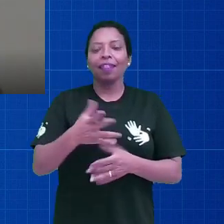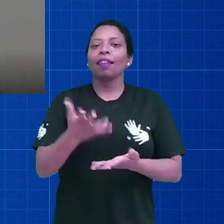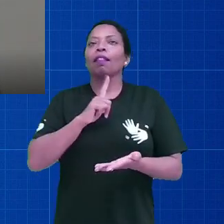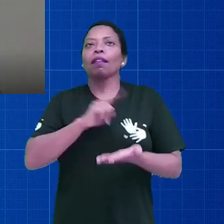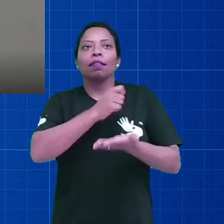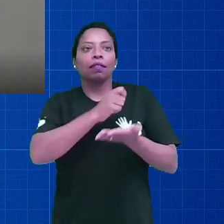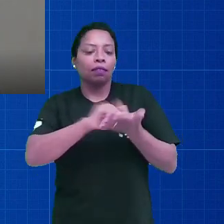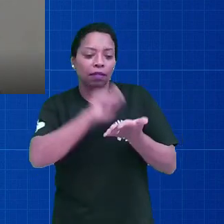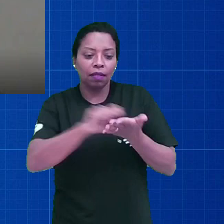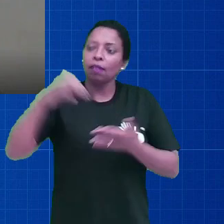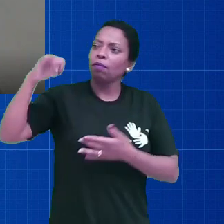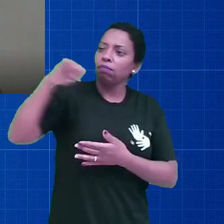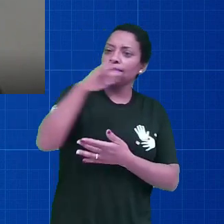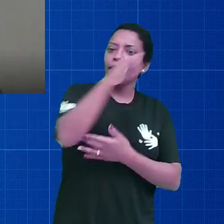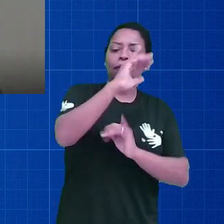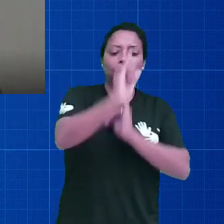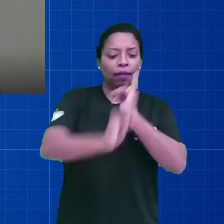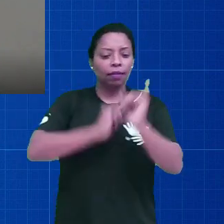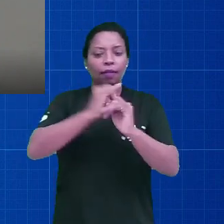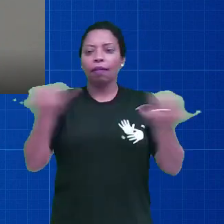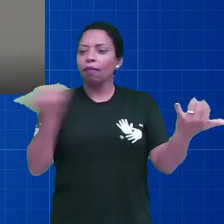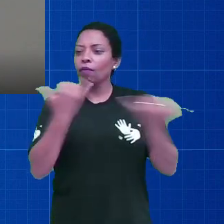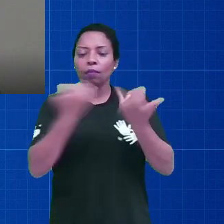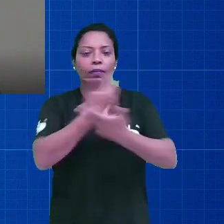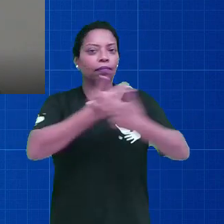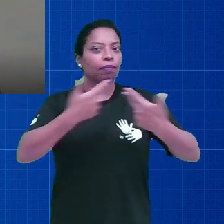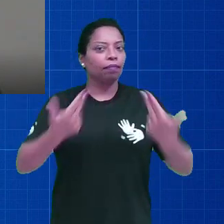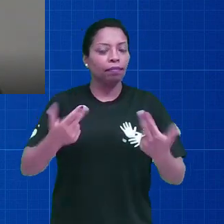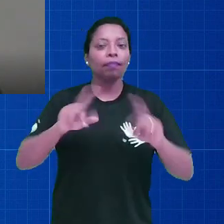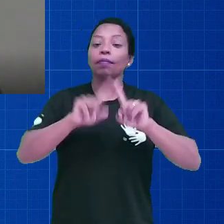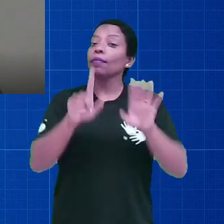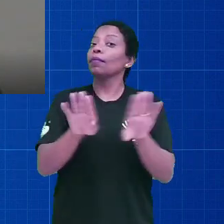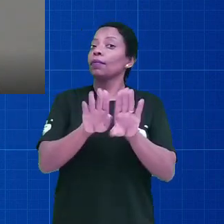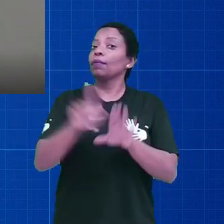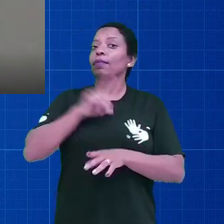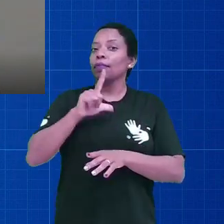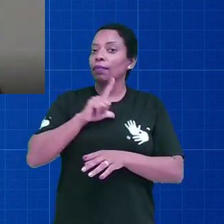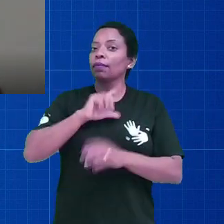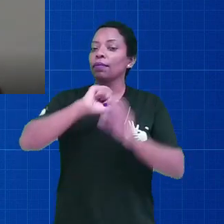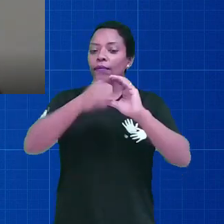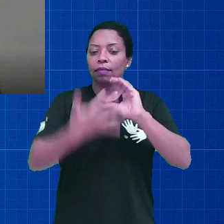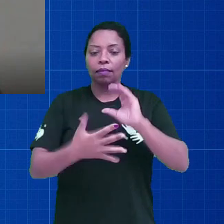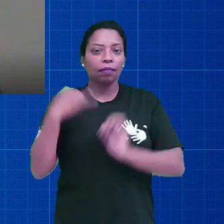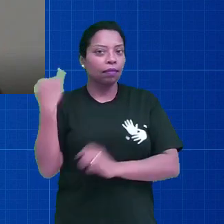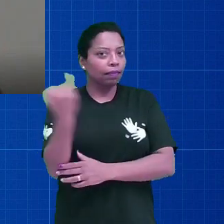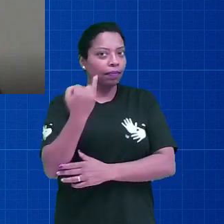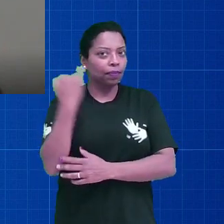a internet, né, as informações, você tem outros aspectos que são